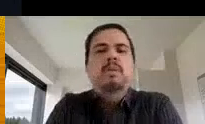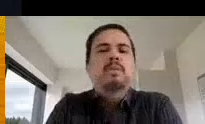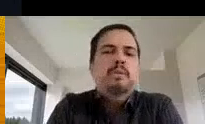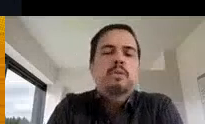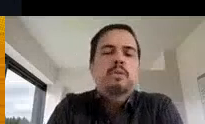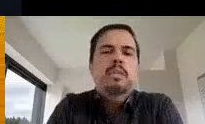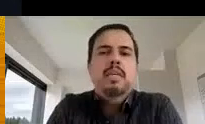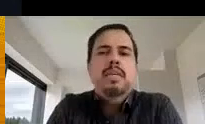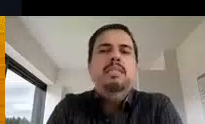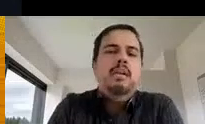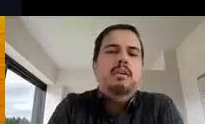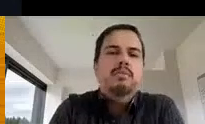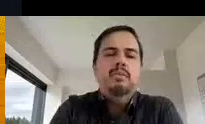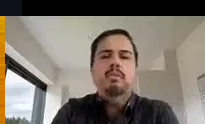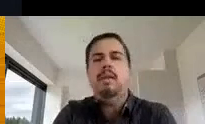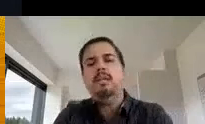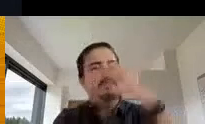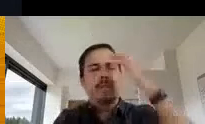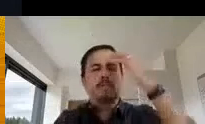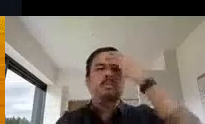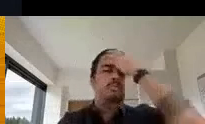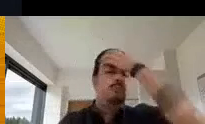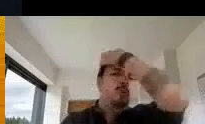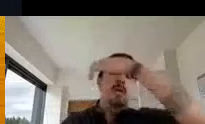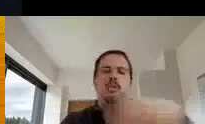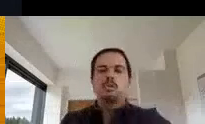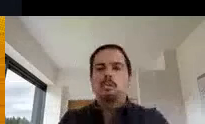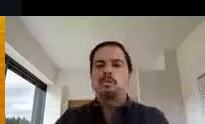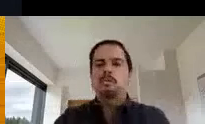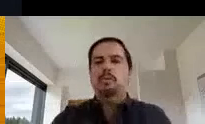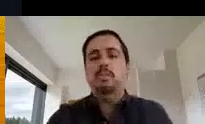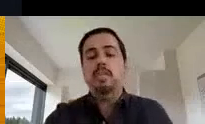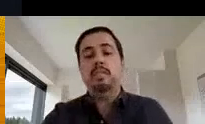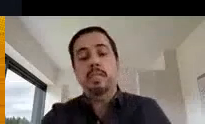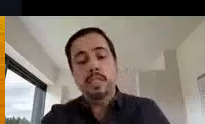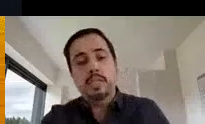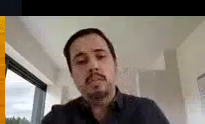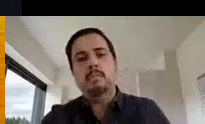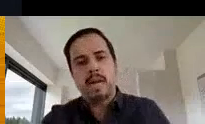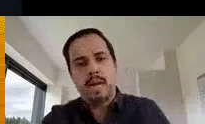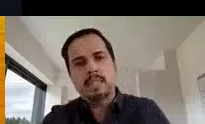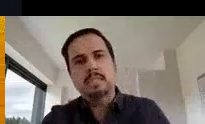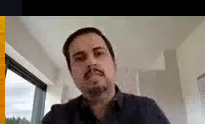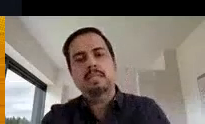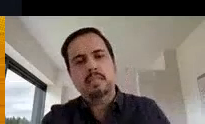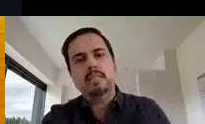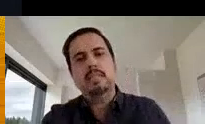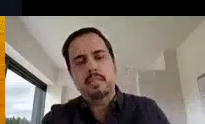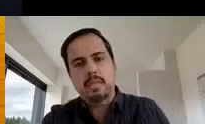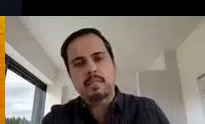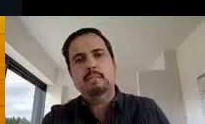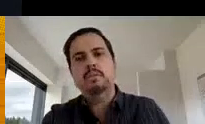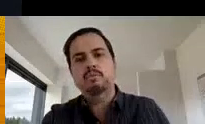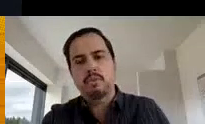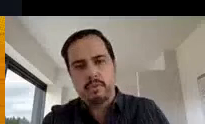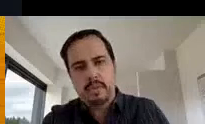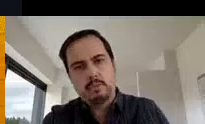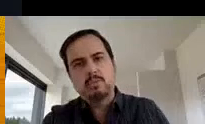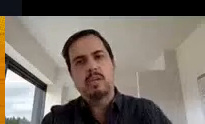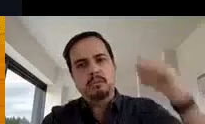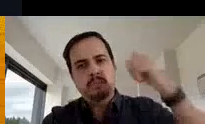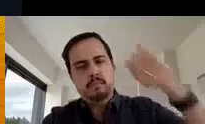tosco. Número de pessoas que entraram no evento online, é tosco. Número de pessoas que assistiram mais de